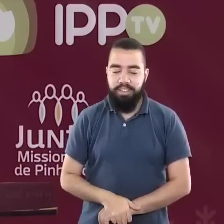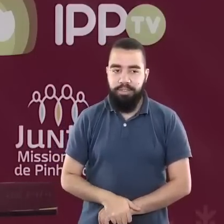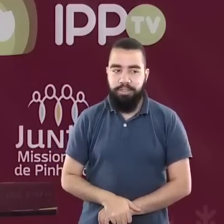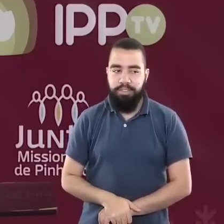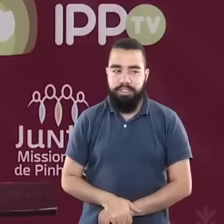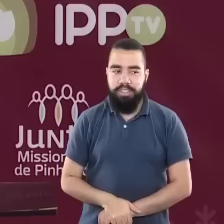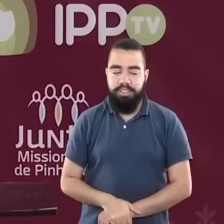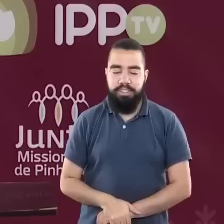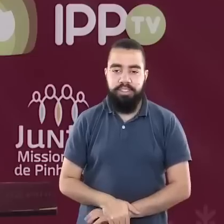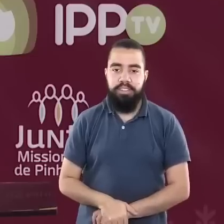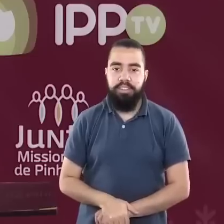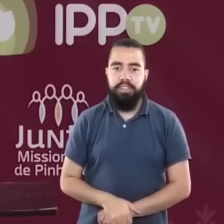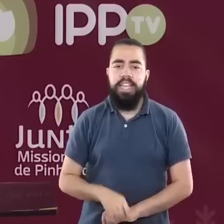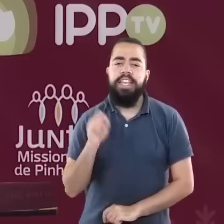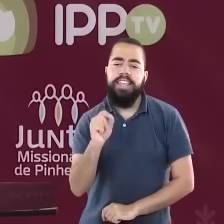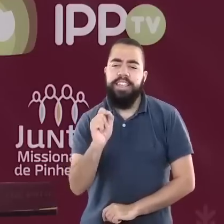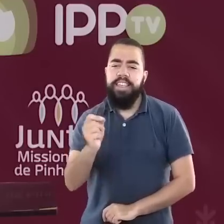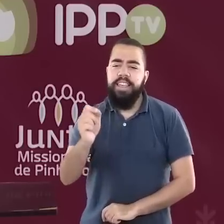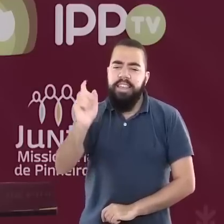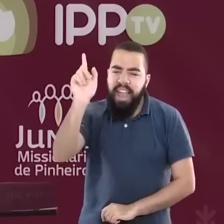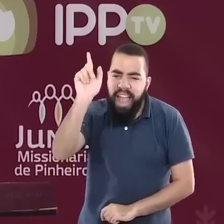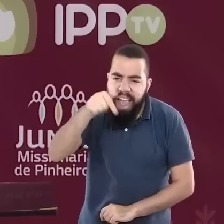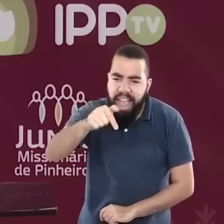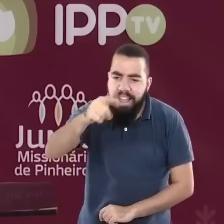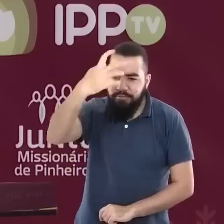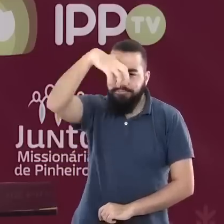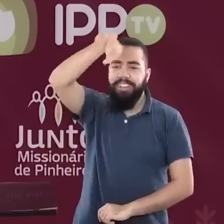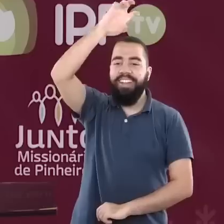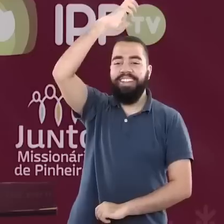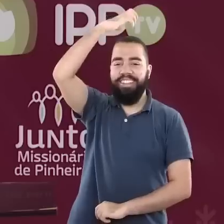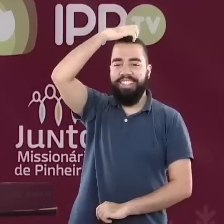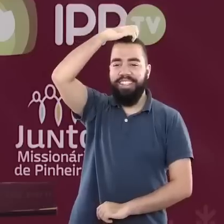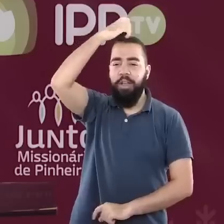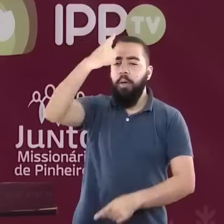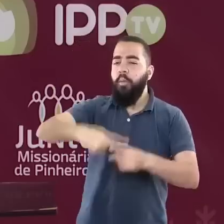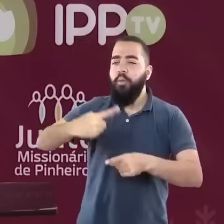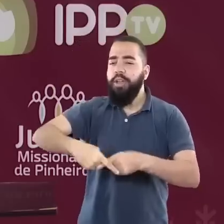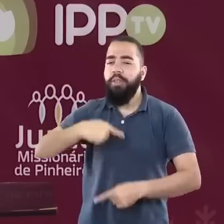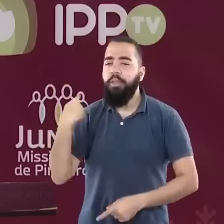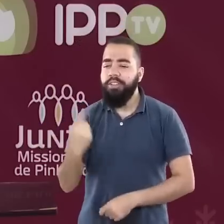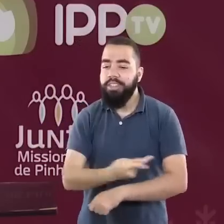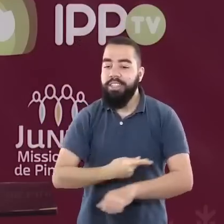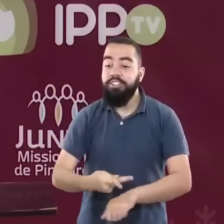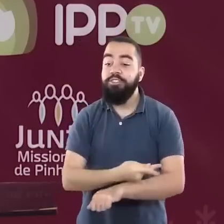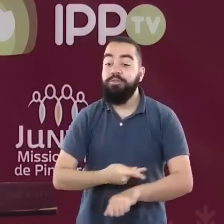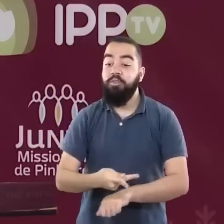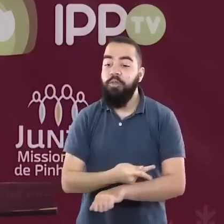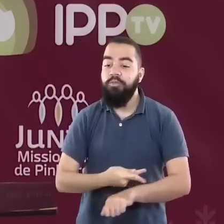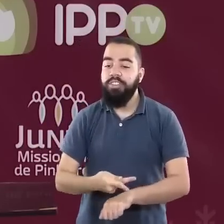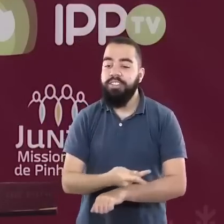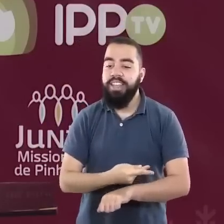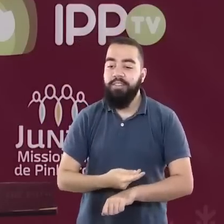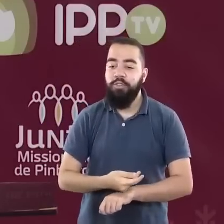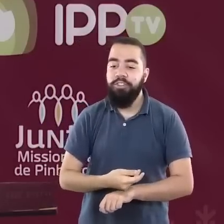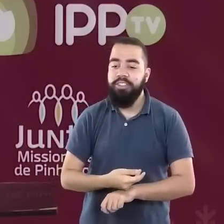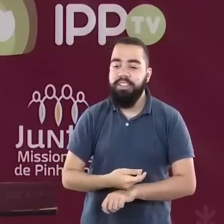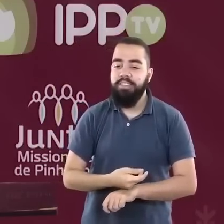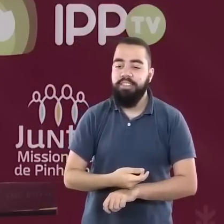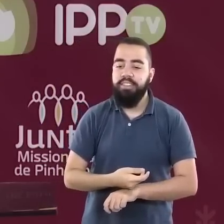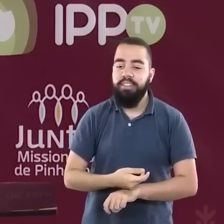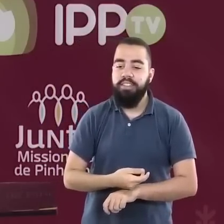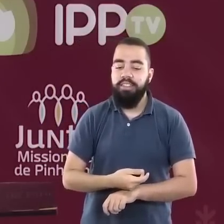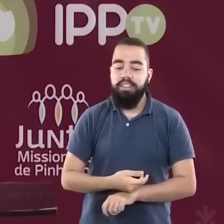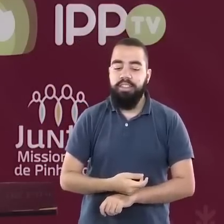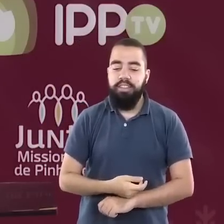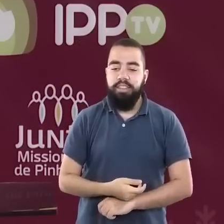Judeus quem ele é porque estamos aqui porque viemos